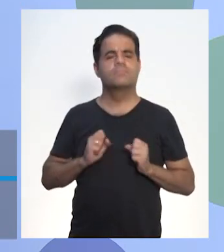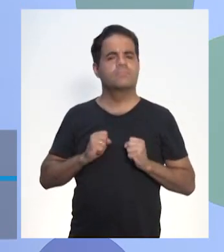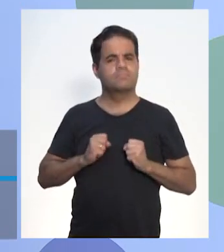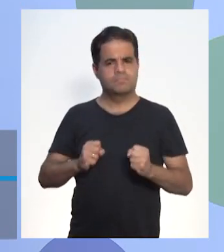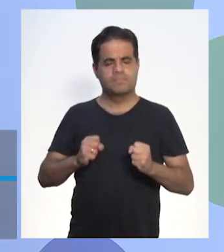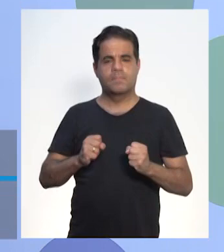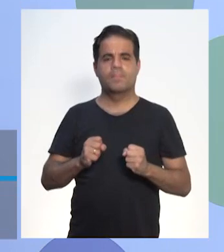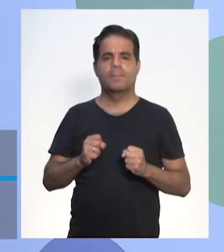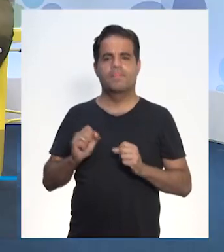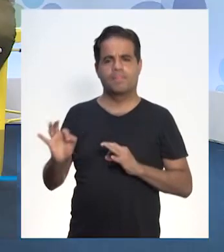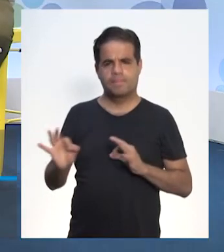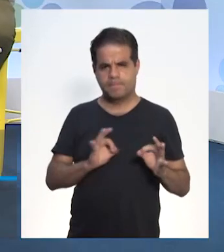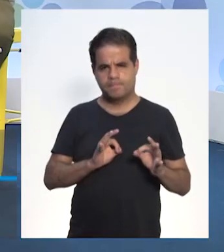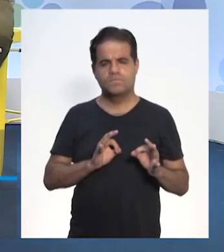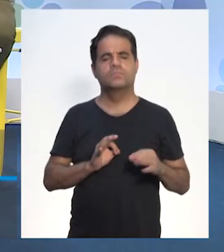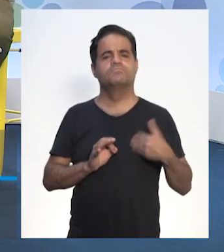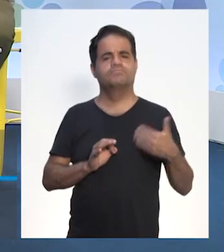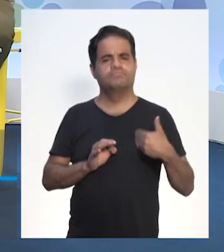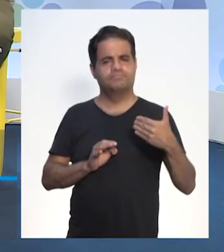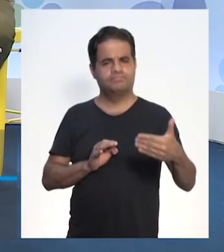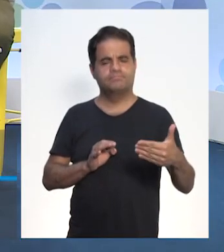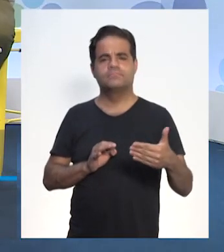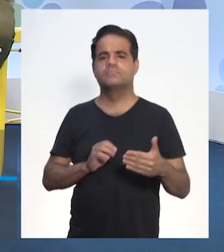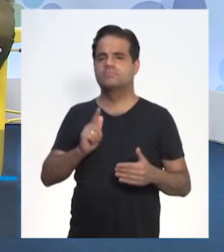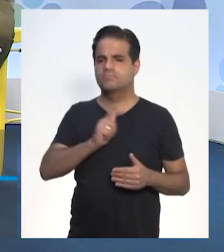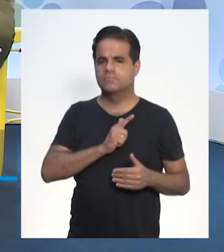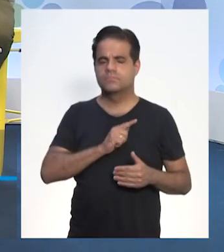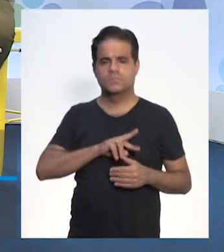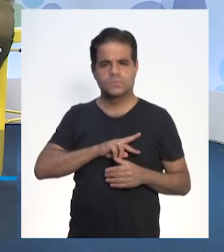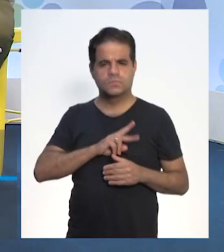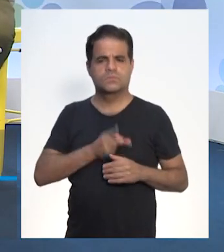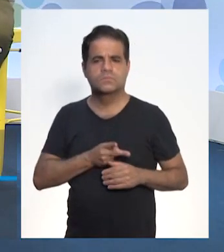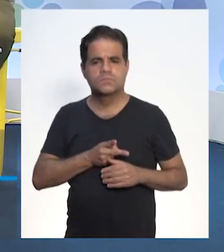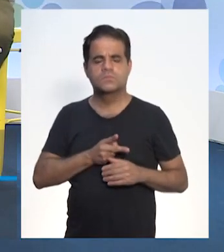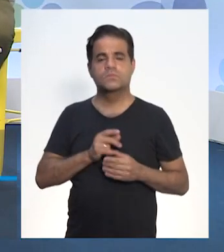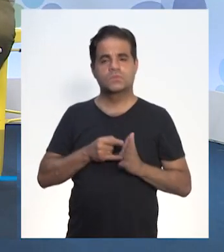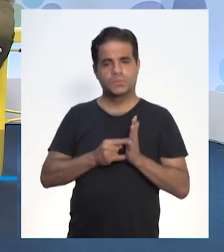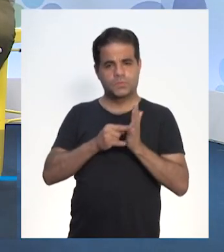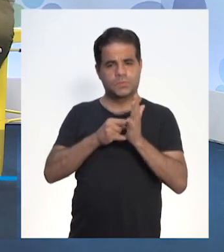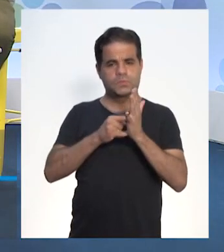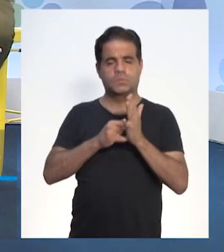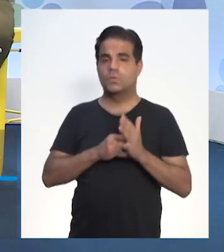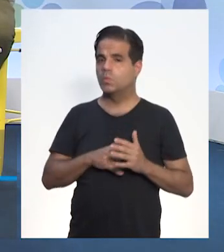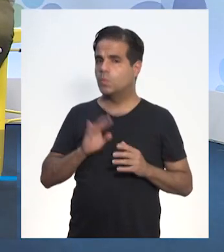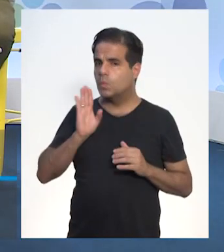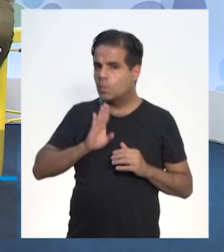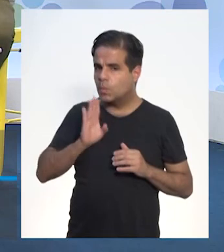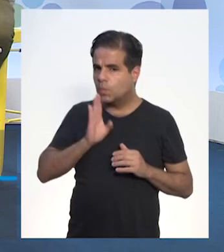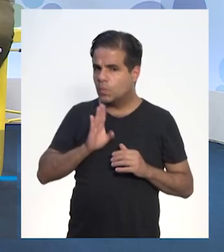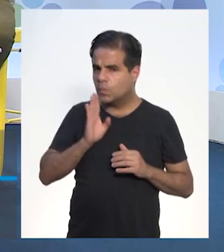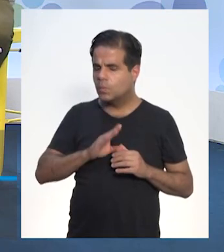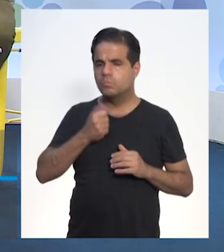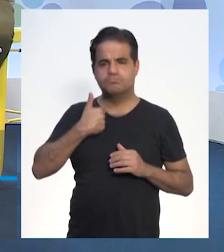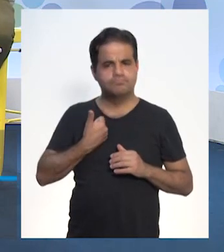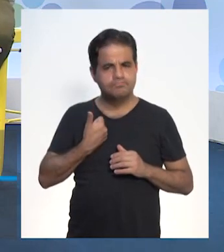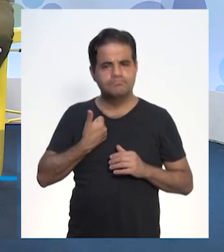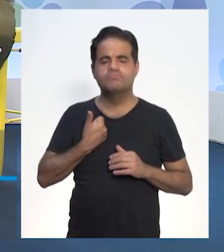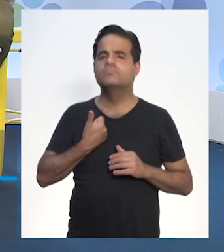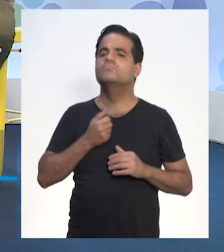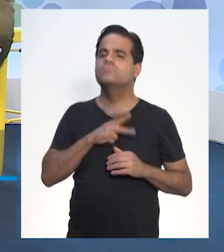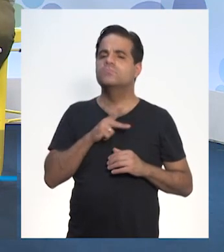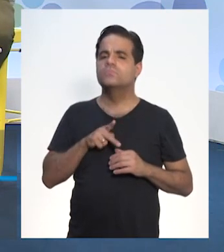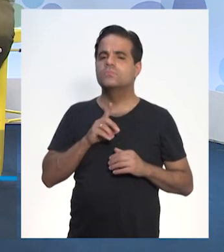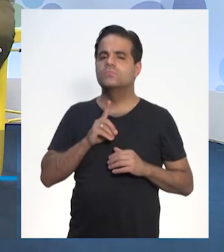elétrica, frequência, né? Conversor de eletromagnética de energia, muito legal aí. Professora